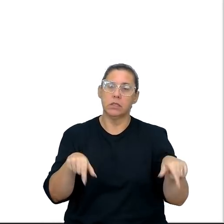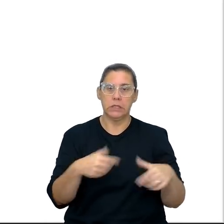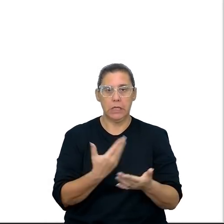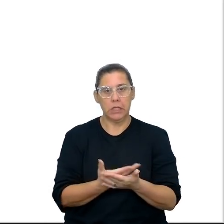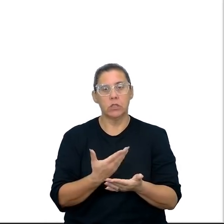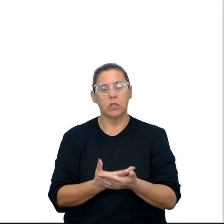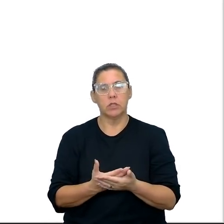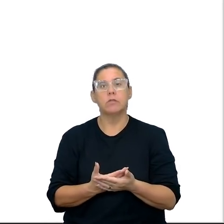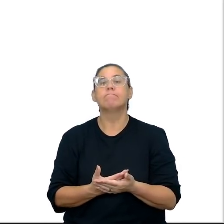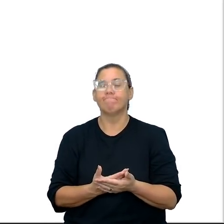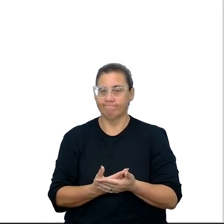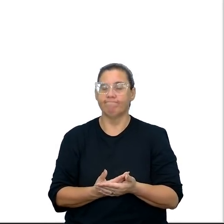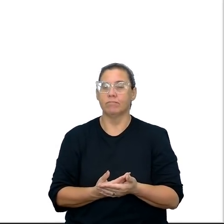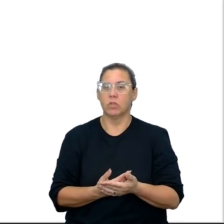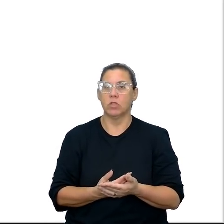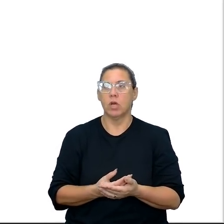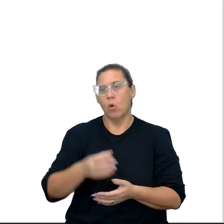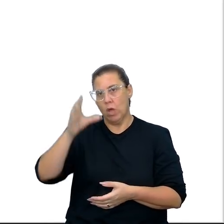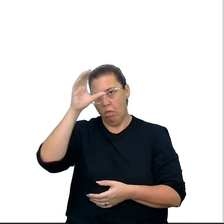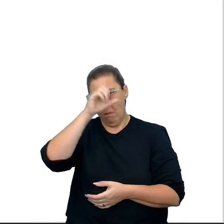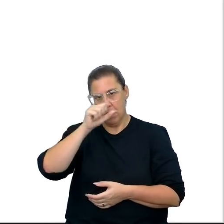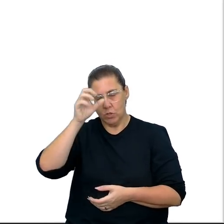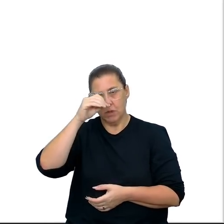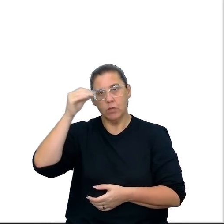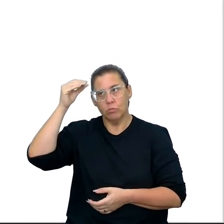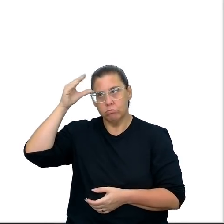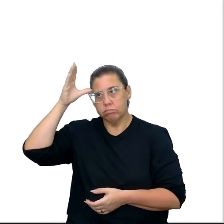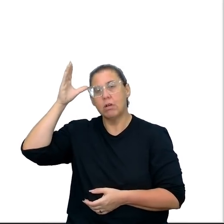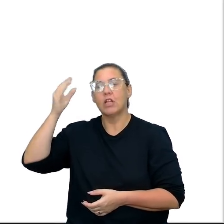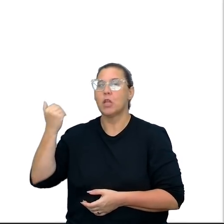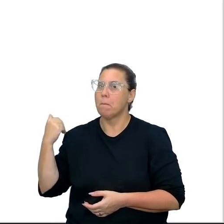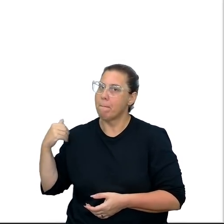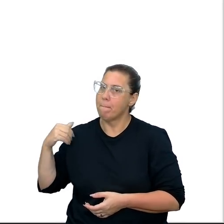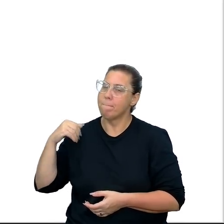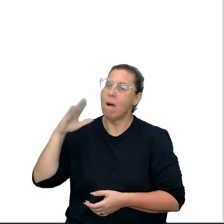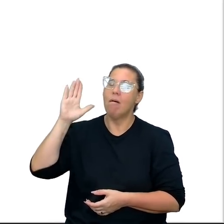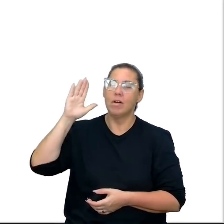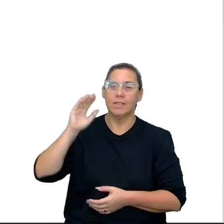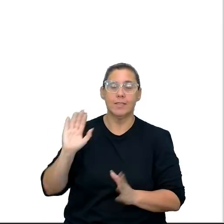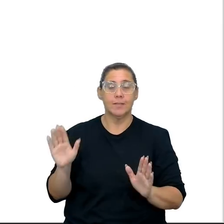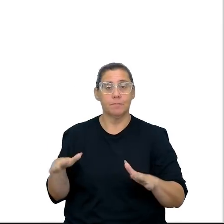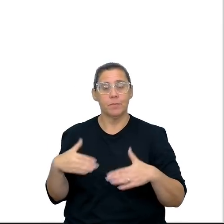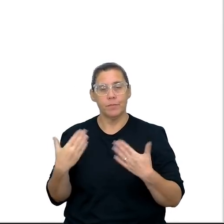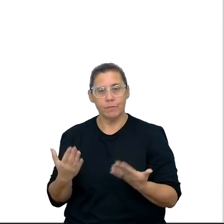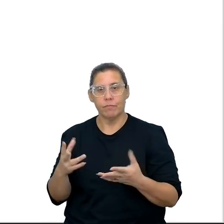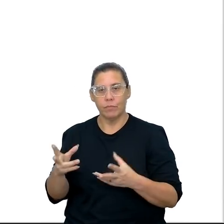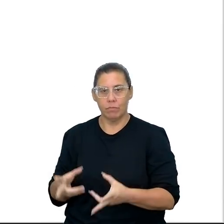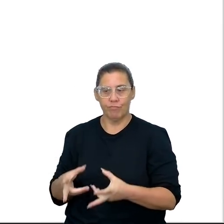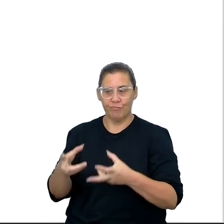vai potencializar ainda mais, né, a compreensão dos estudantes. Então, pegar